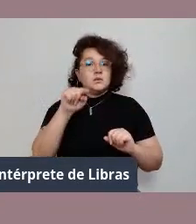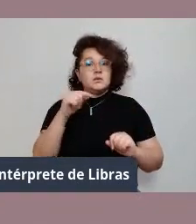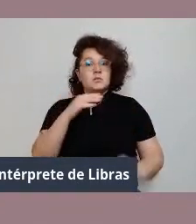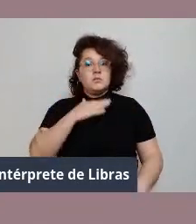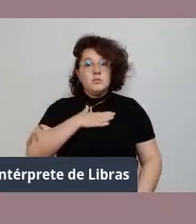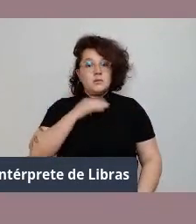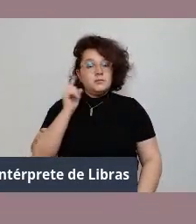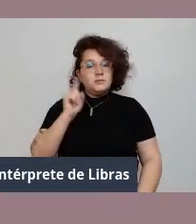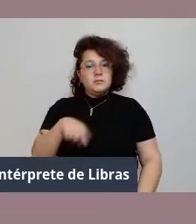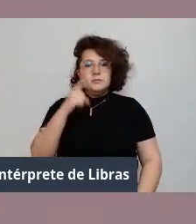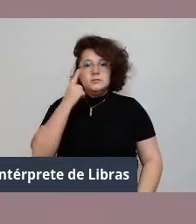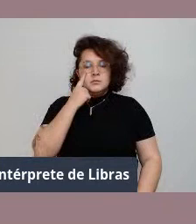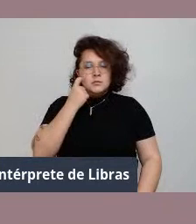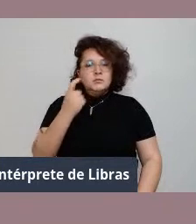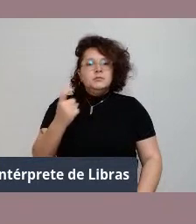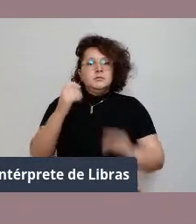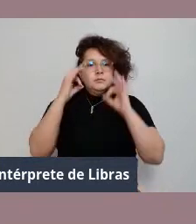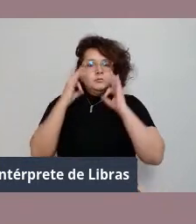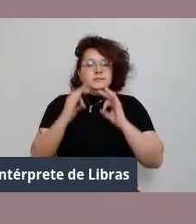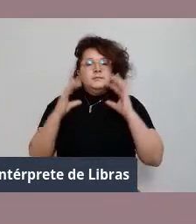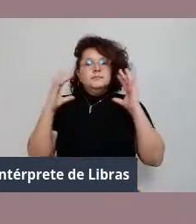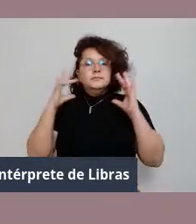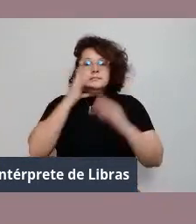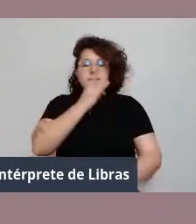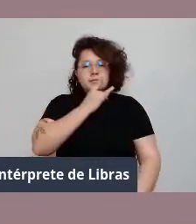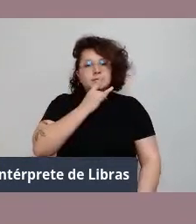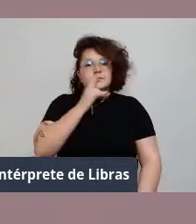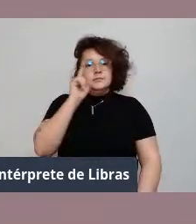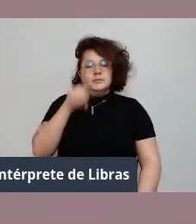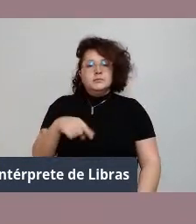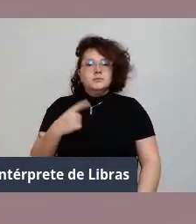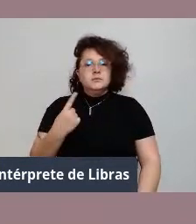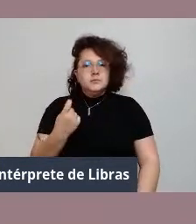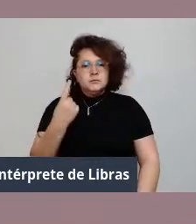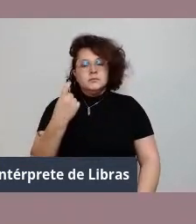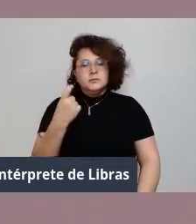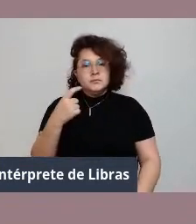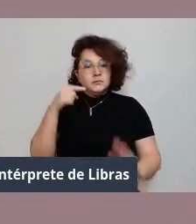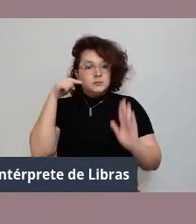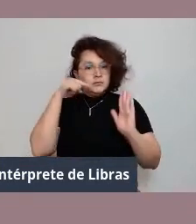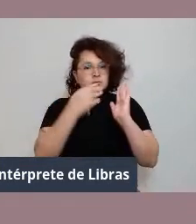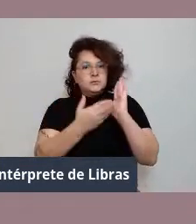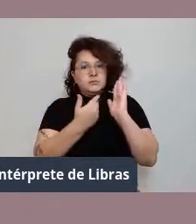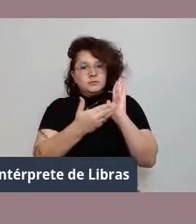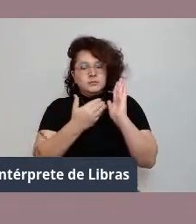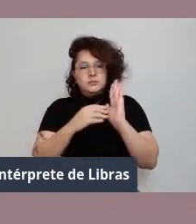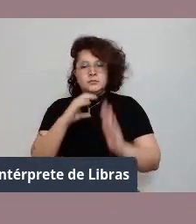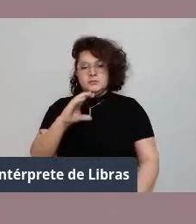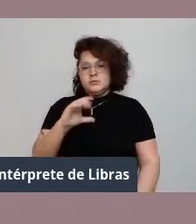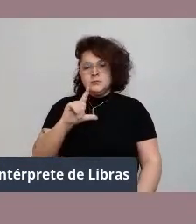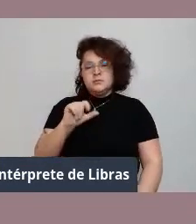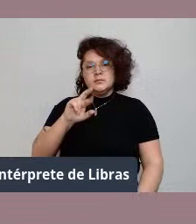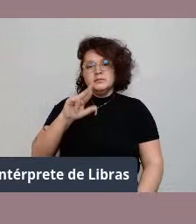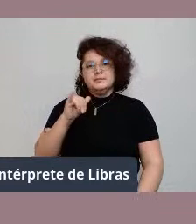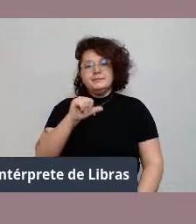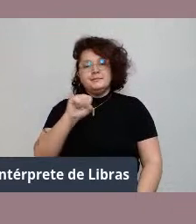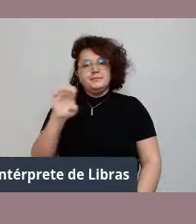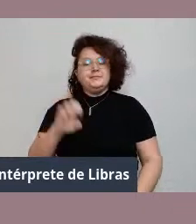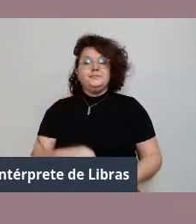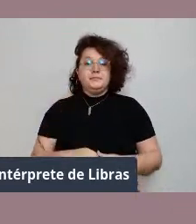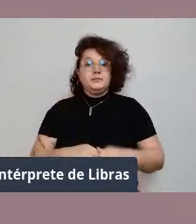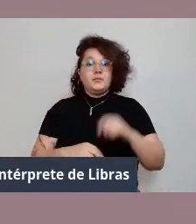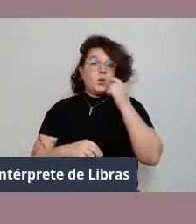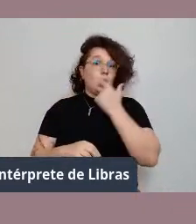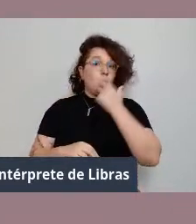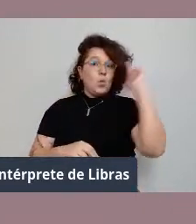muito evidente, de algo muito singular desse livro da Clarice. E depois um outro